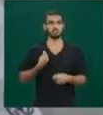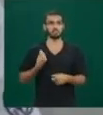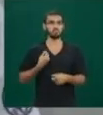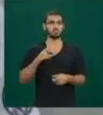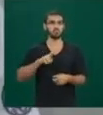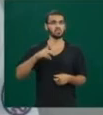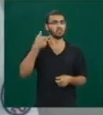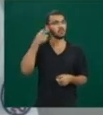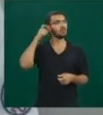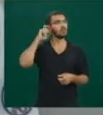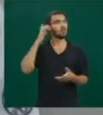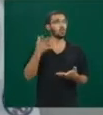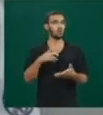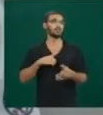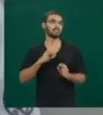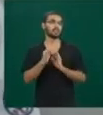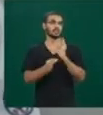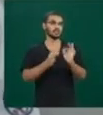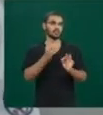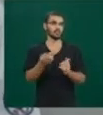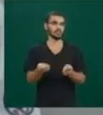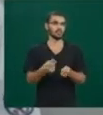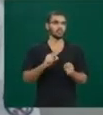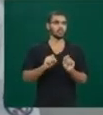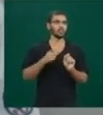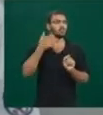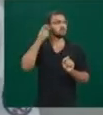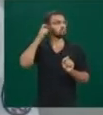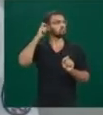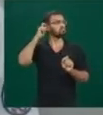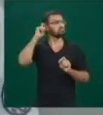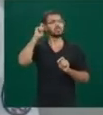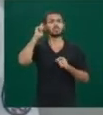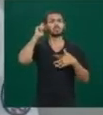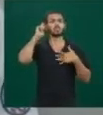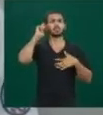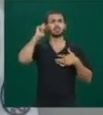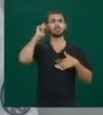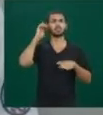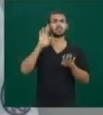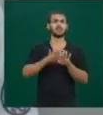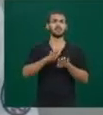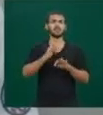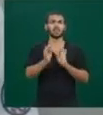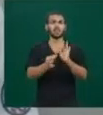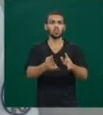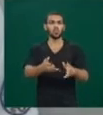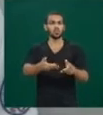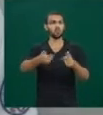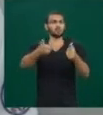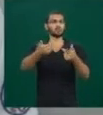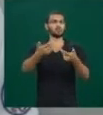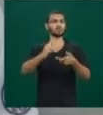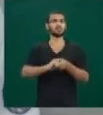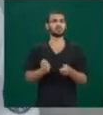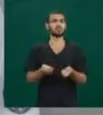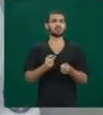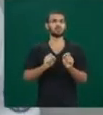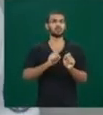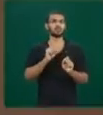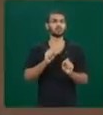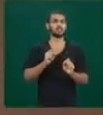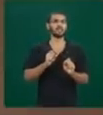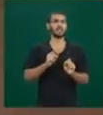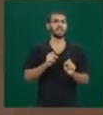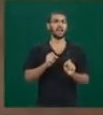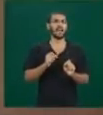graças à tecnologia, nós temos um conforto, um uso de tecnologia de altíssimo nível, e isso permite uma adaptação muito